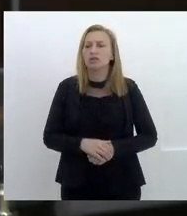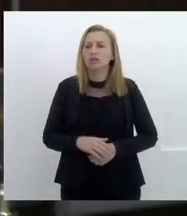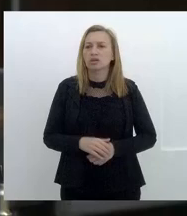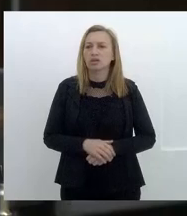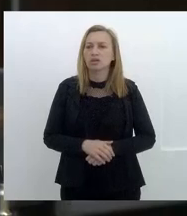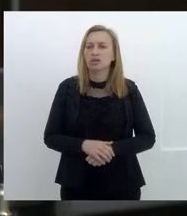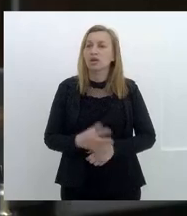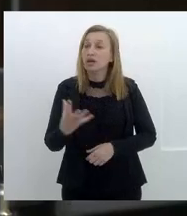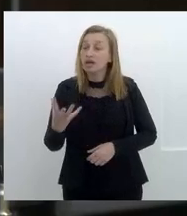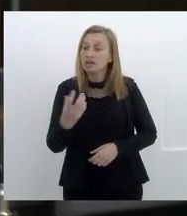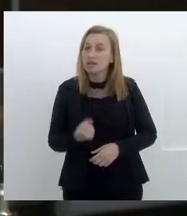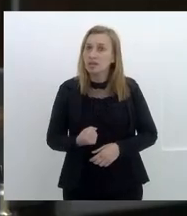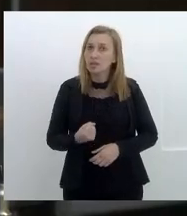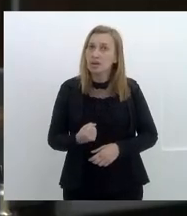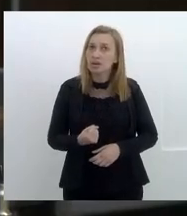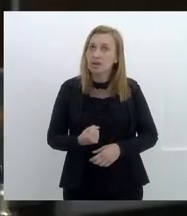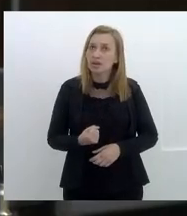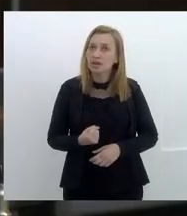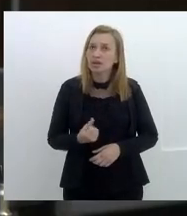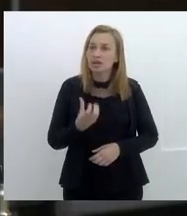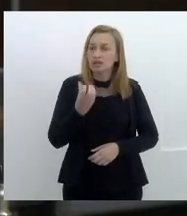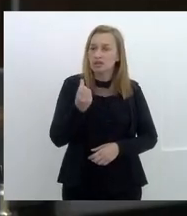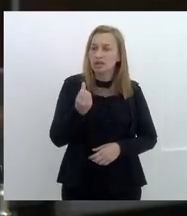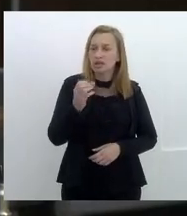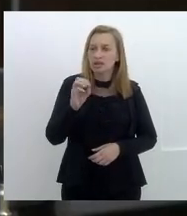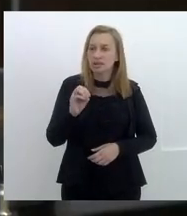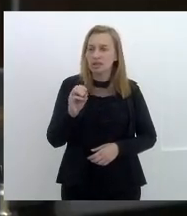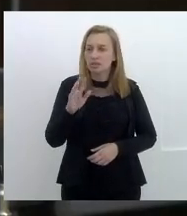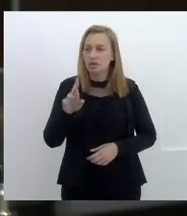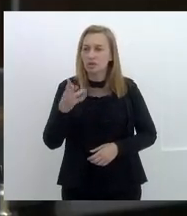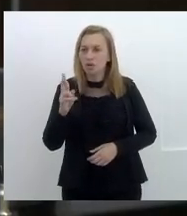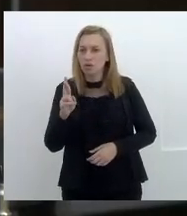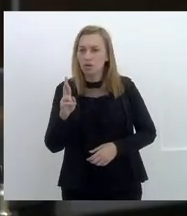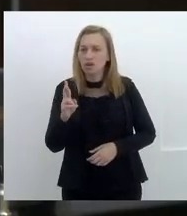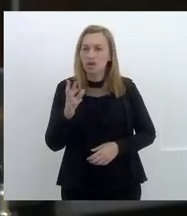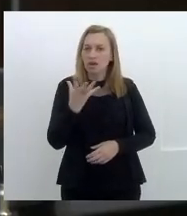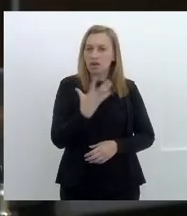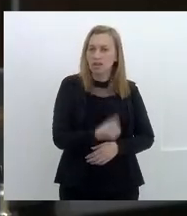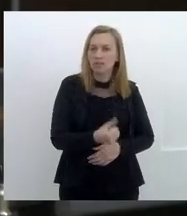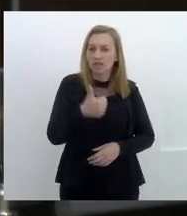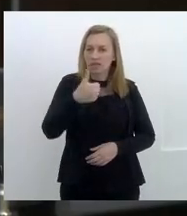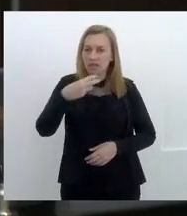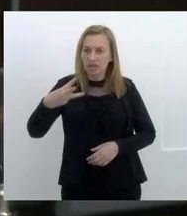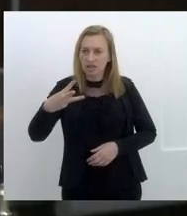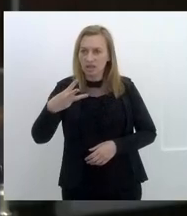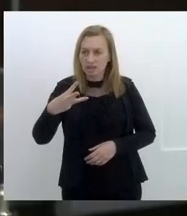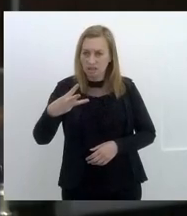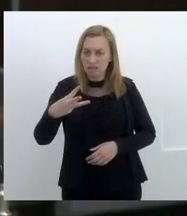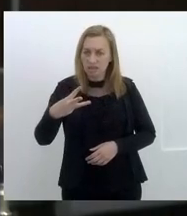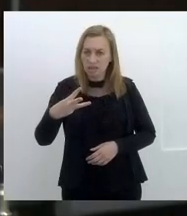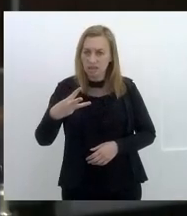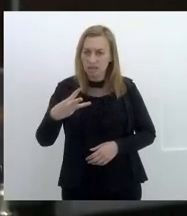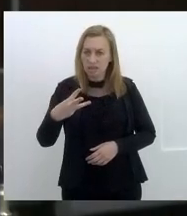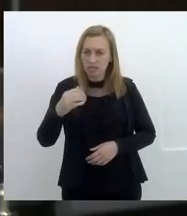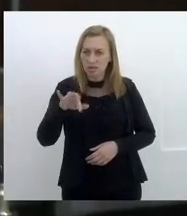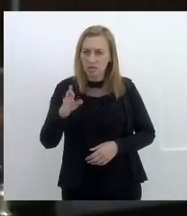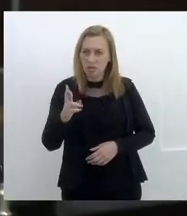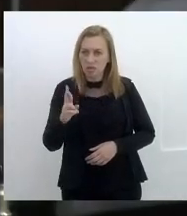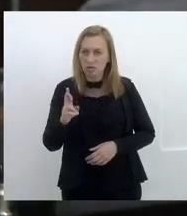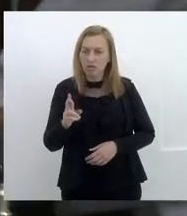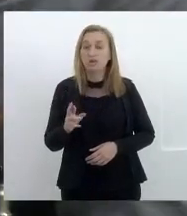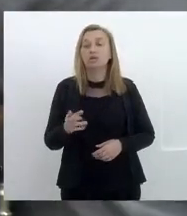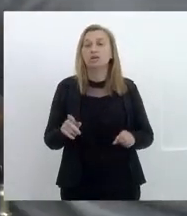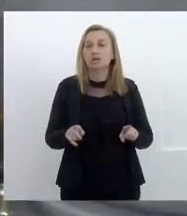para receber em vez de receber um passivo de 60 milhões para receber 3 milhões de 18 anos os piores após da história do Rio de Janeiro